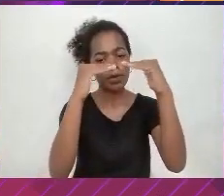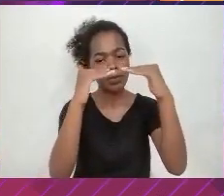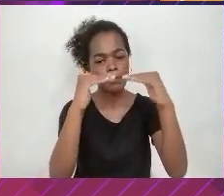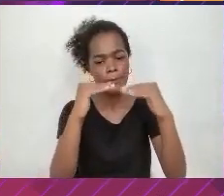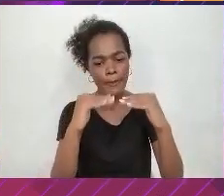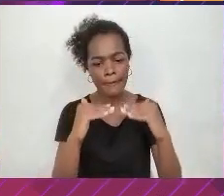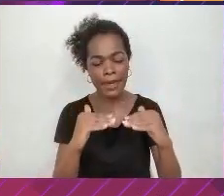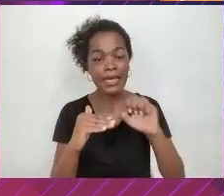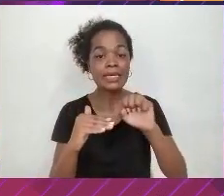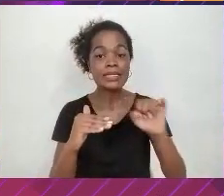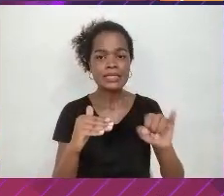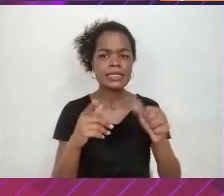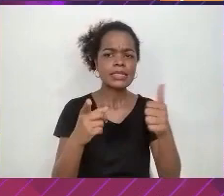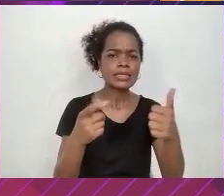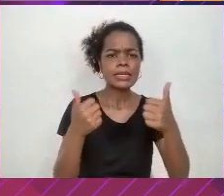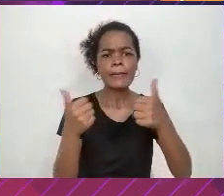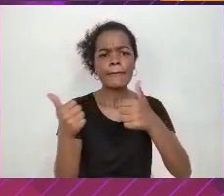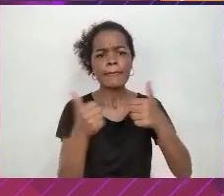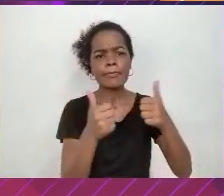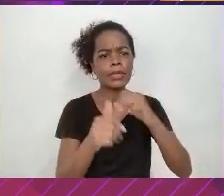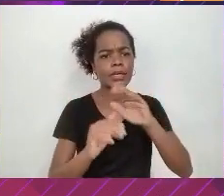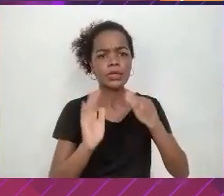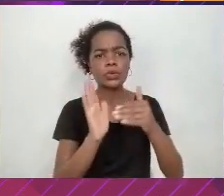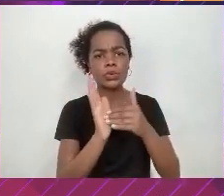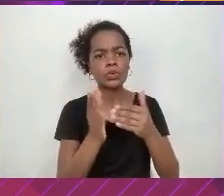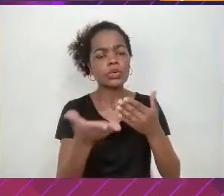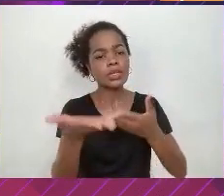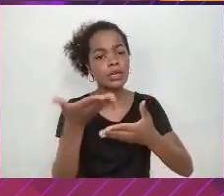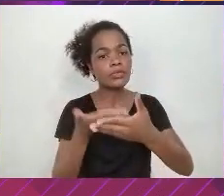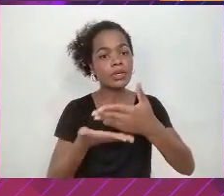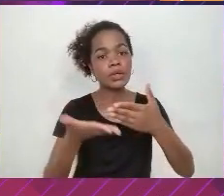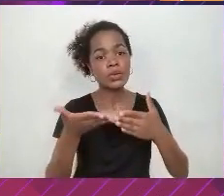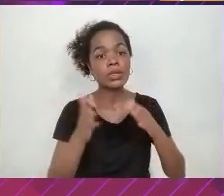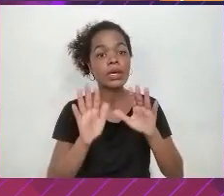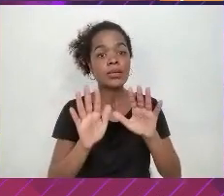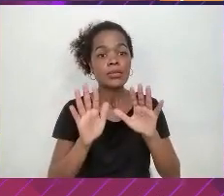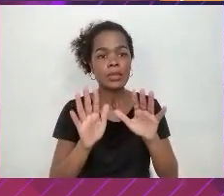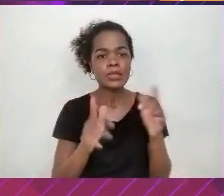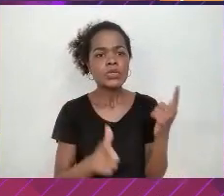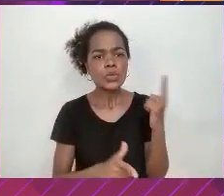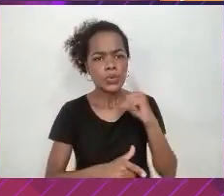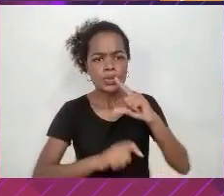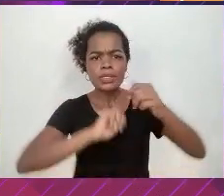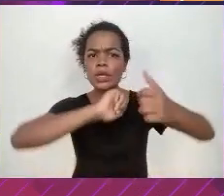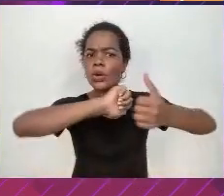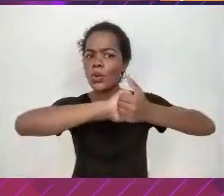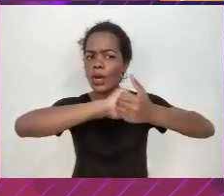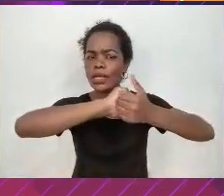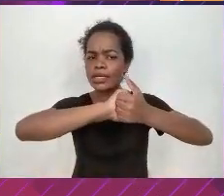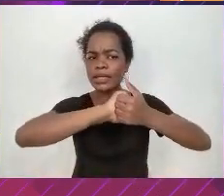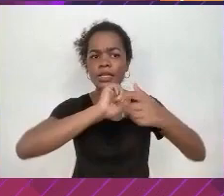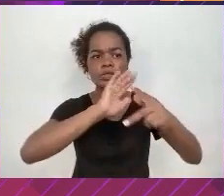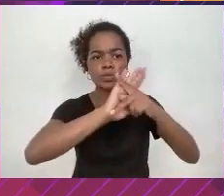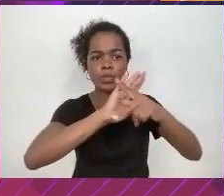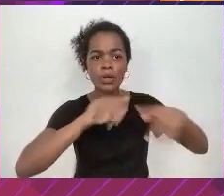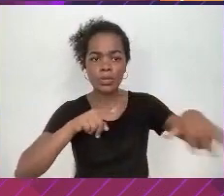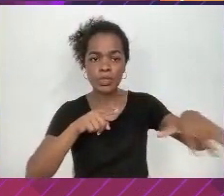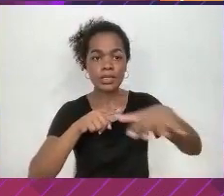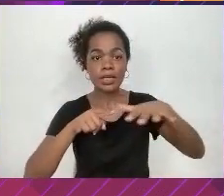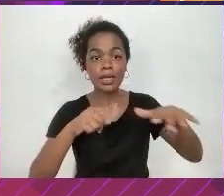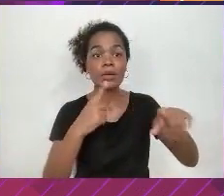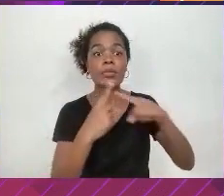está retornando todos os status que deveria retornar. Mas a gente chegou a passar a qualidade na nossa origem, porque a gente sabe que a API ela